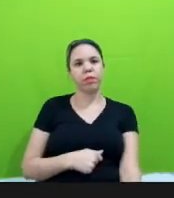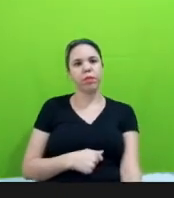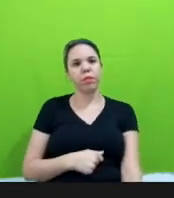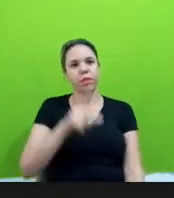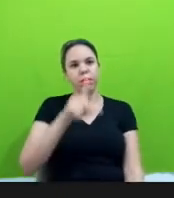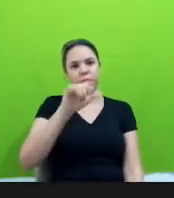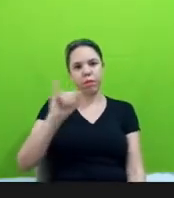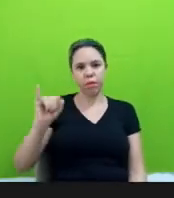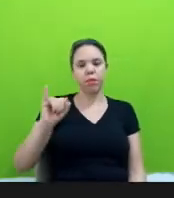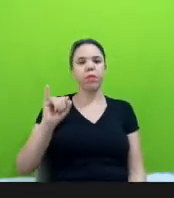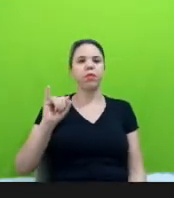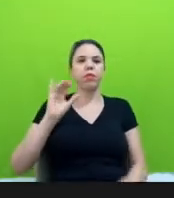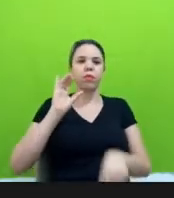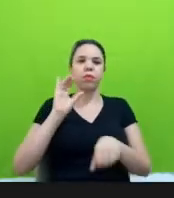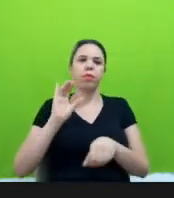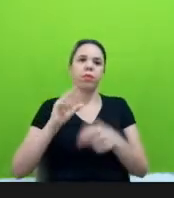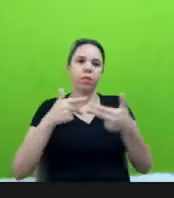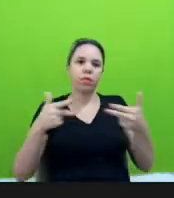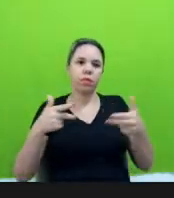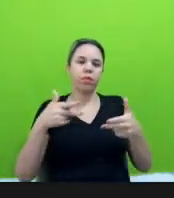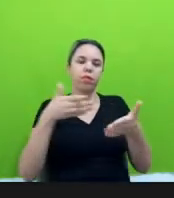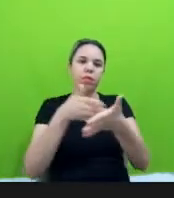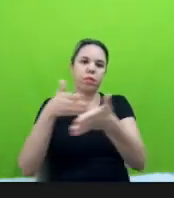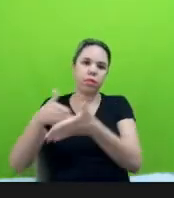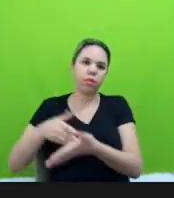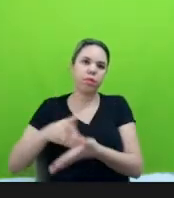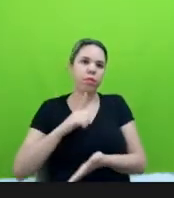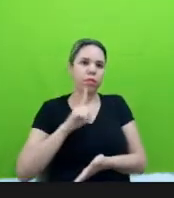todos os obstáculos, ela é uma